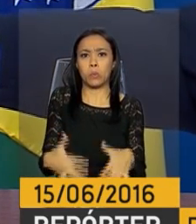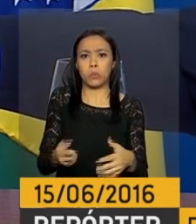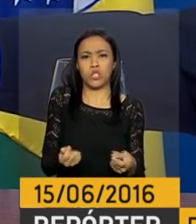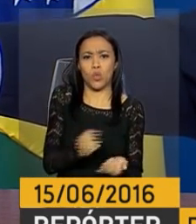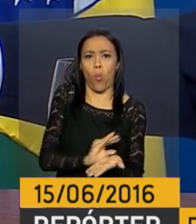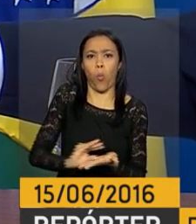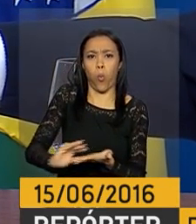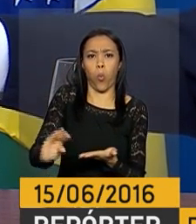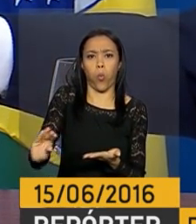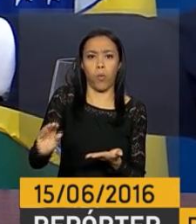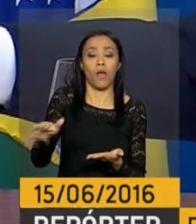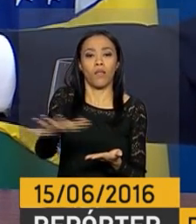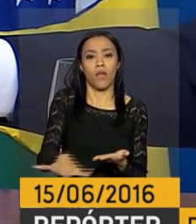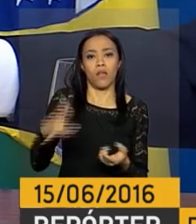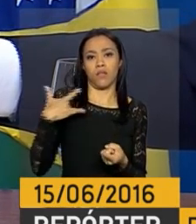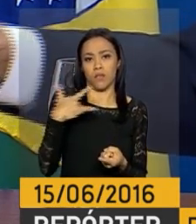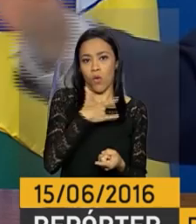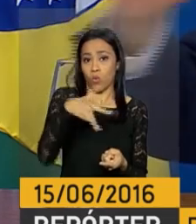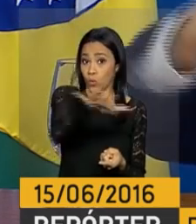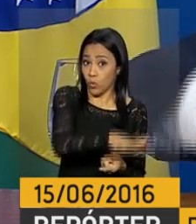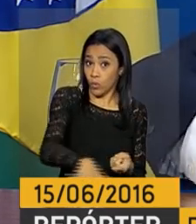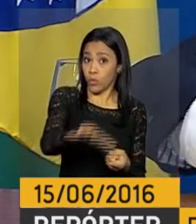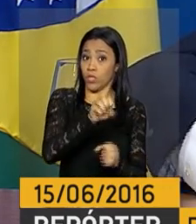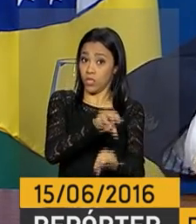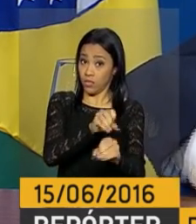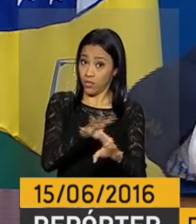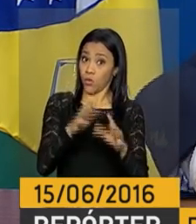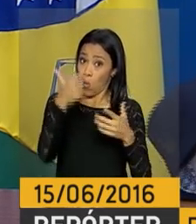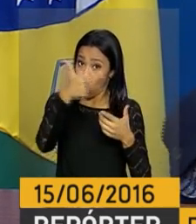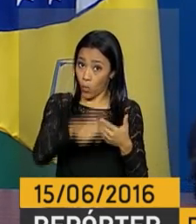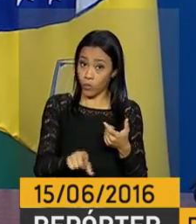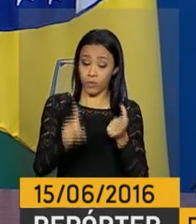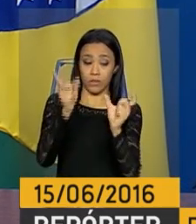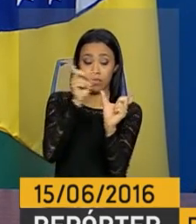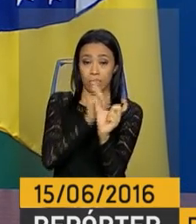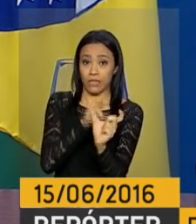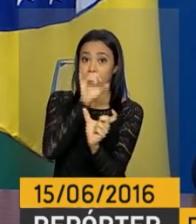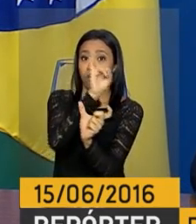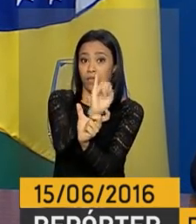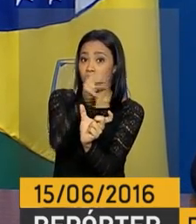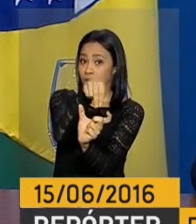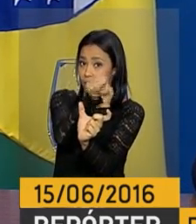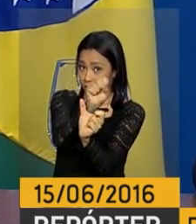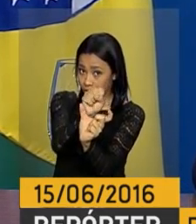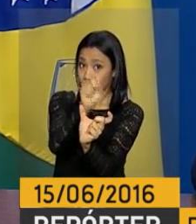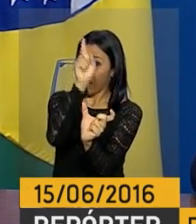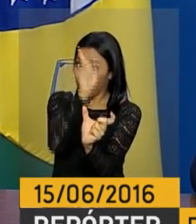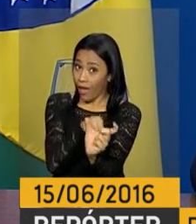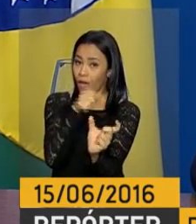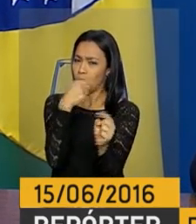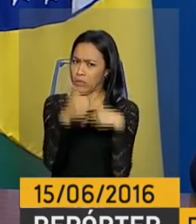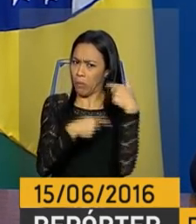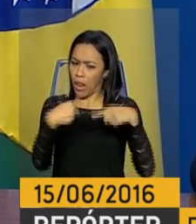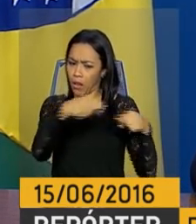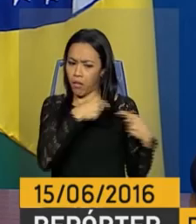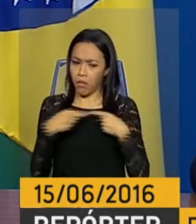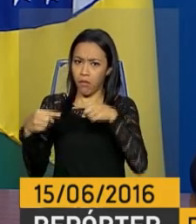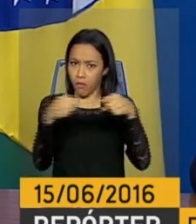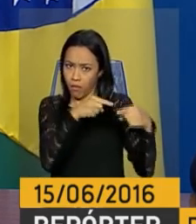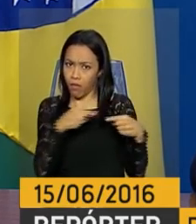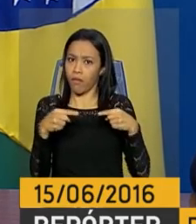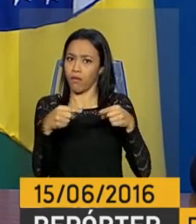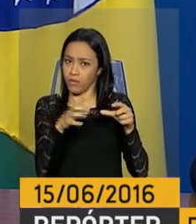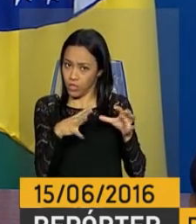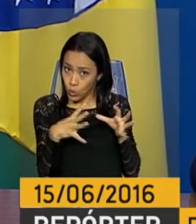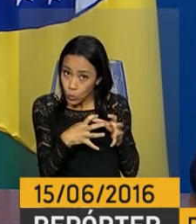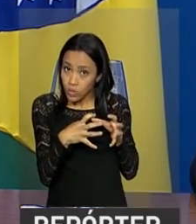restando mais uma vez a previdência, que é objeto de uma discussão paralela. Eh, mas